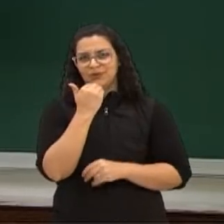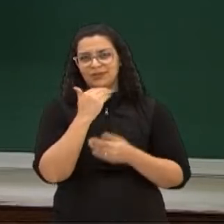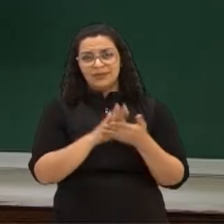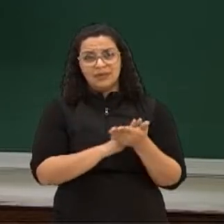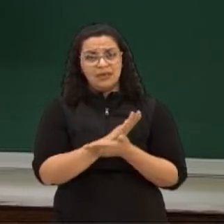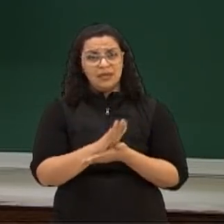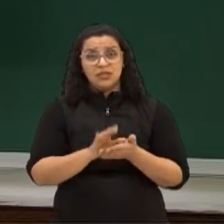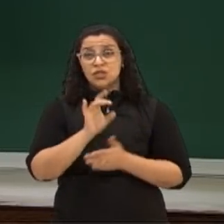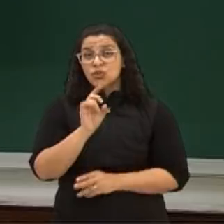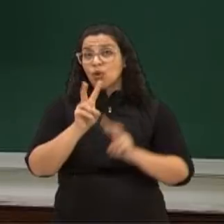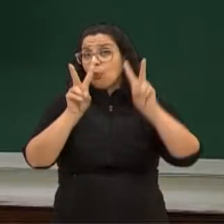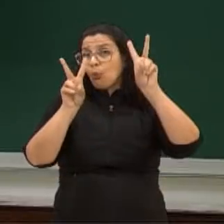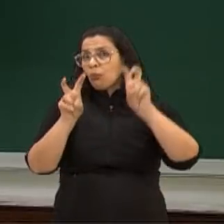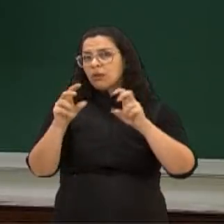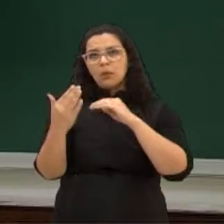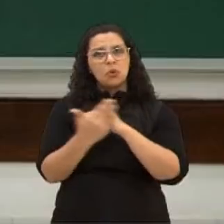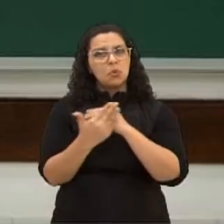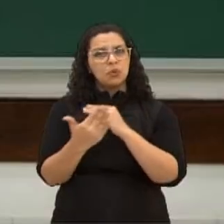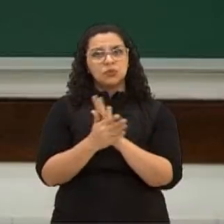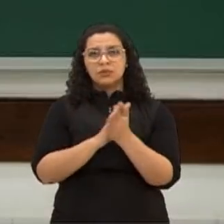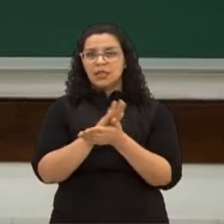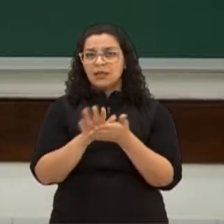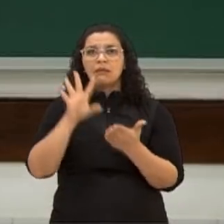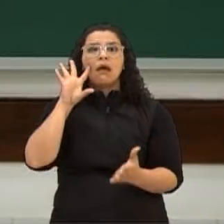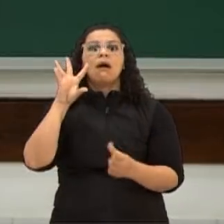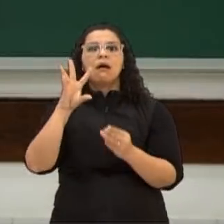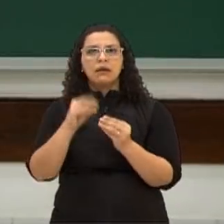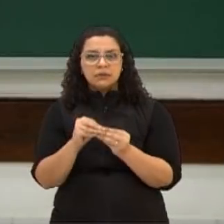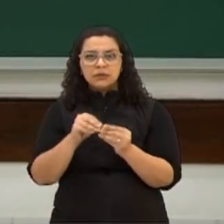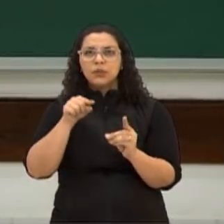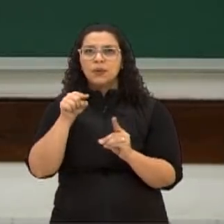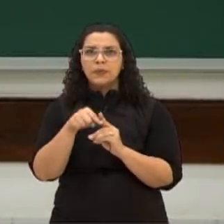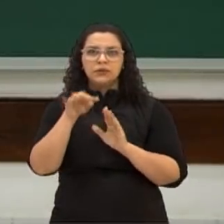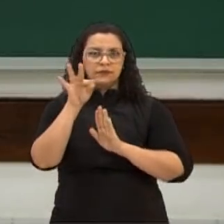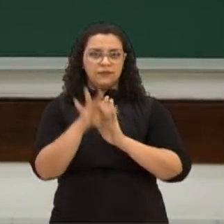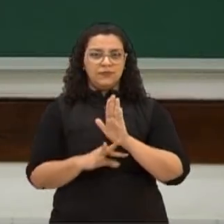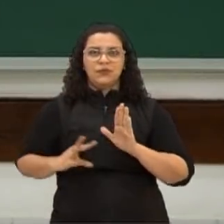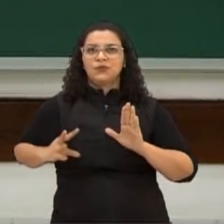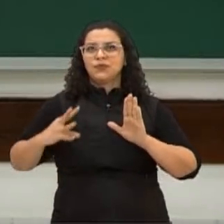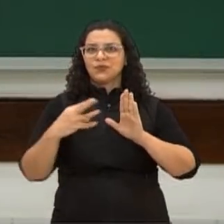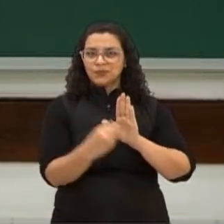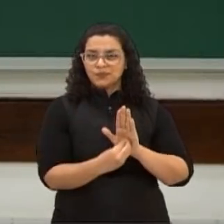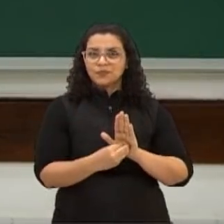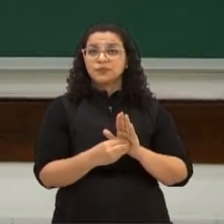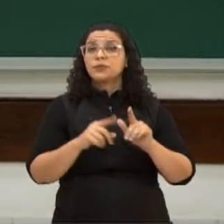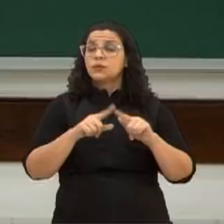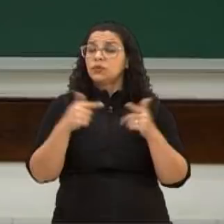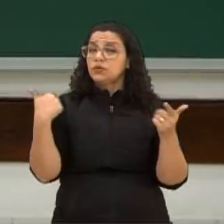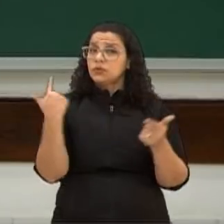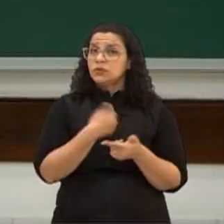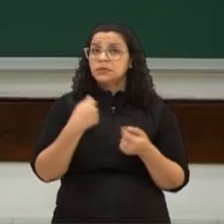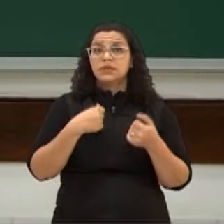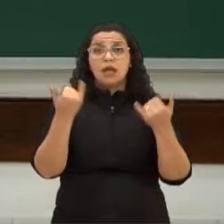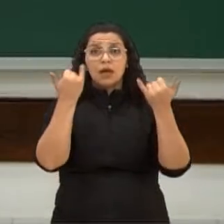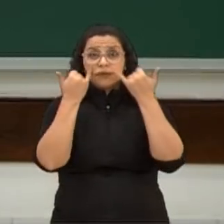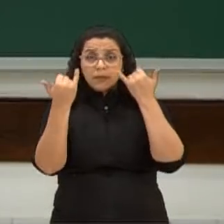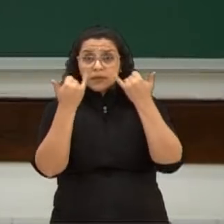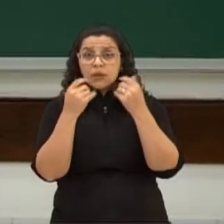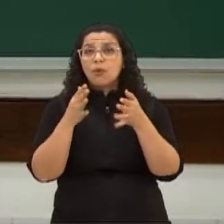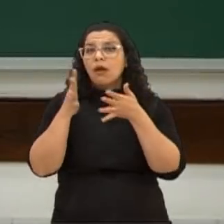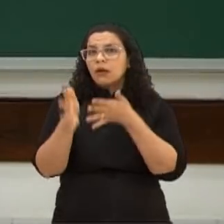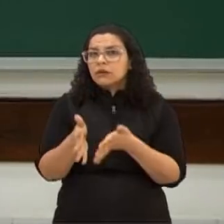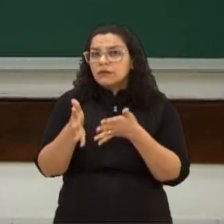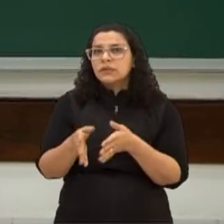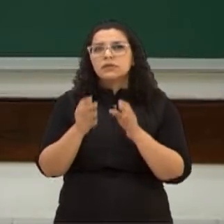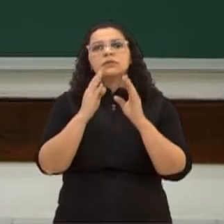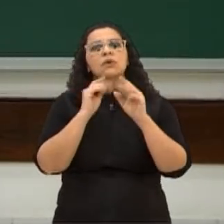só o título ali pode não ajudá-los a entender ou compreender de uma forma diferente o que a notícia ou a reportagem